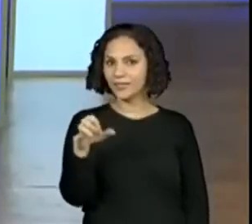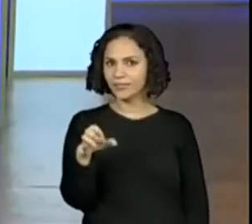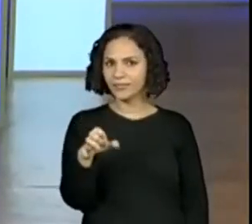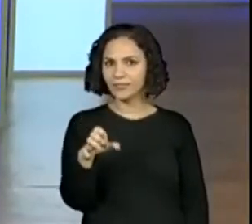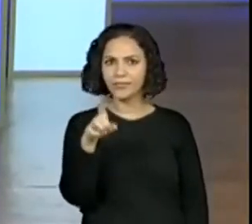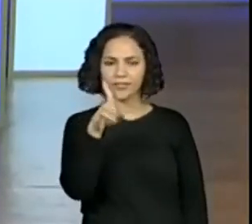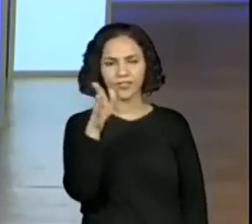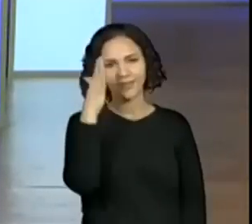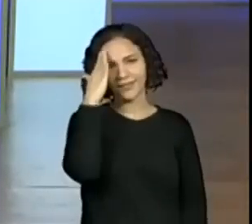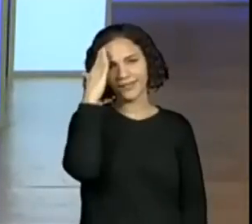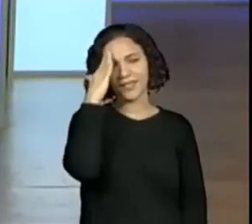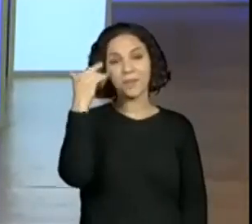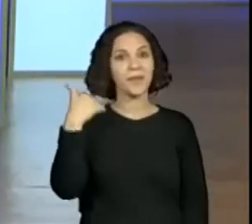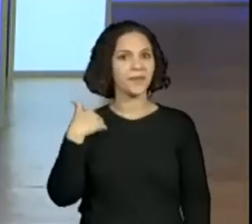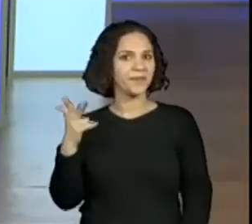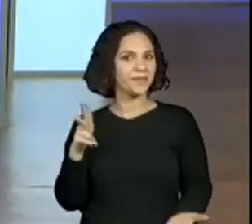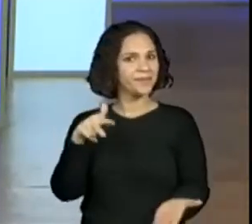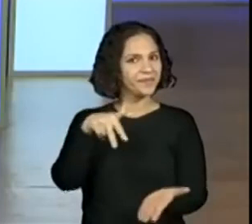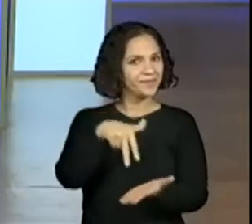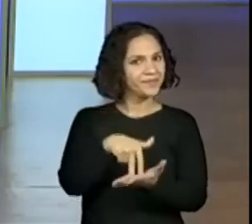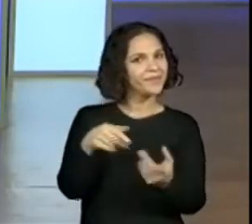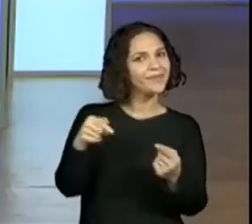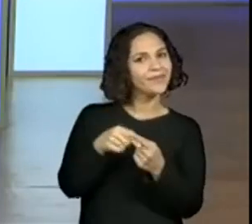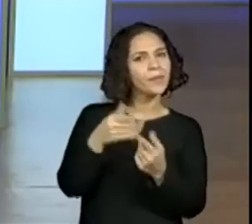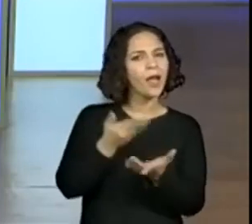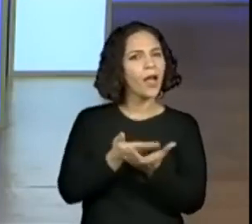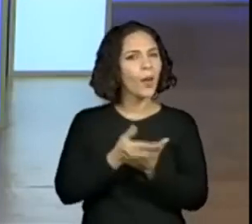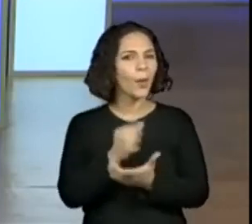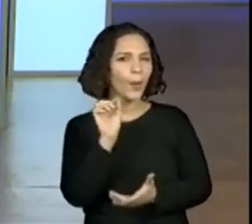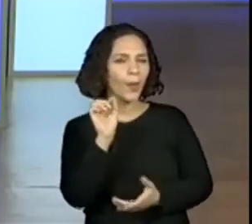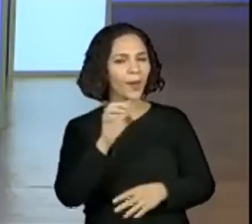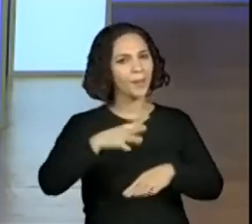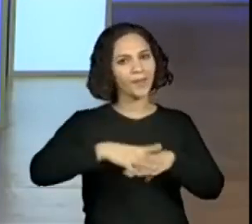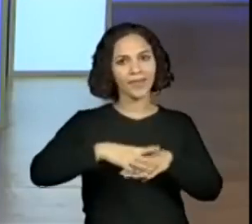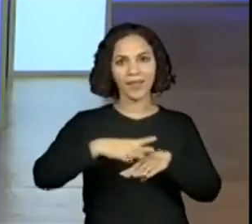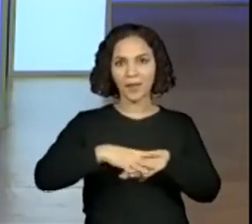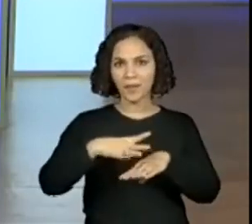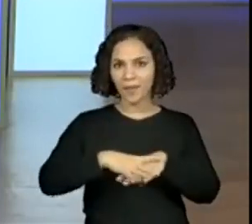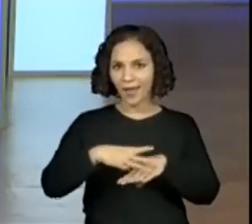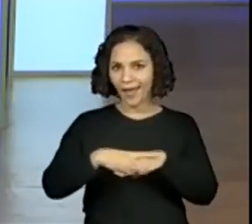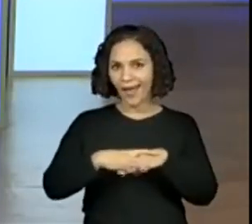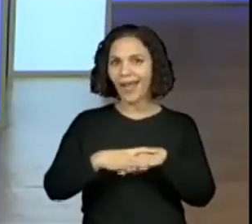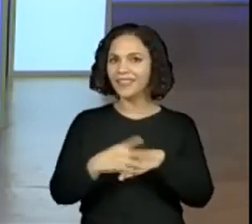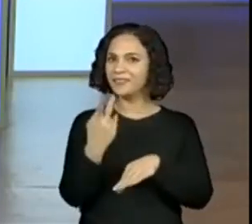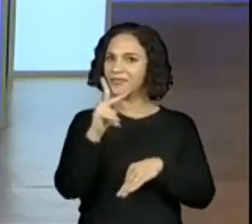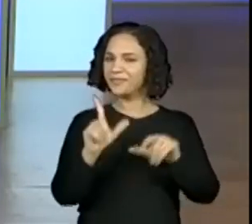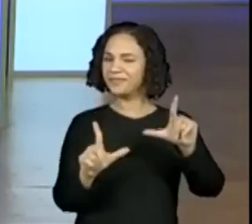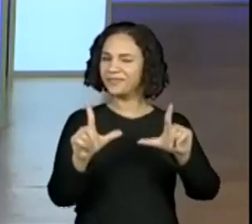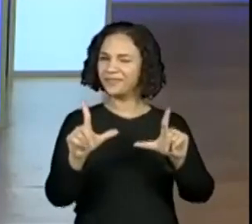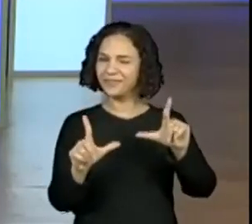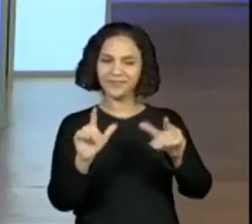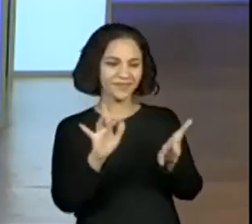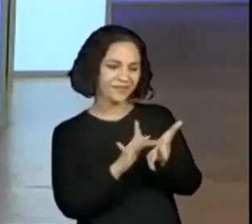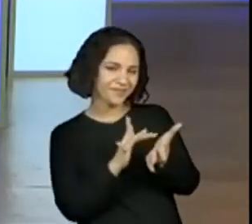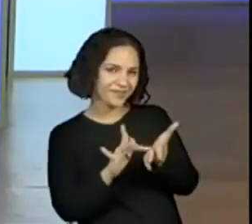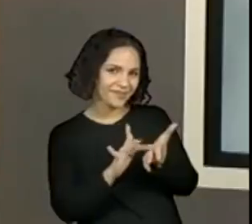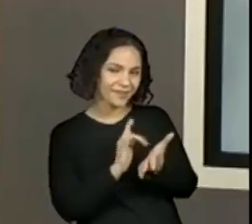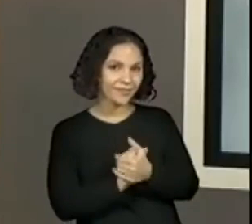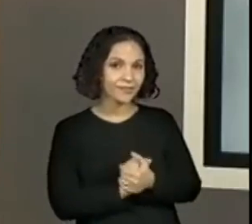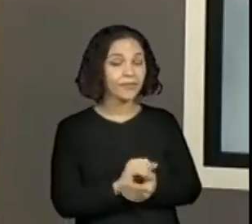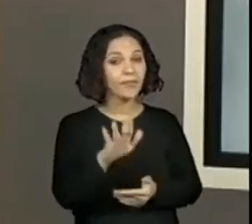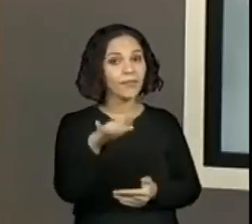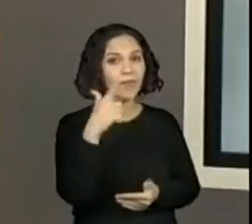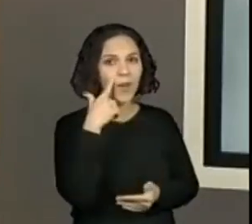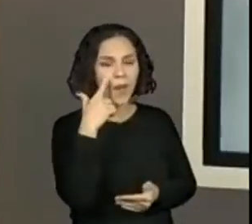gato e você já sabe que se eu estou na área é mais um dia de matemática na sua telinha galerinha